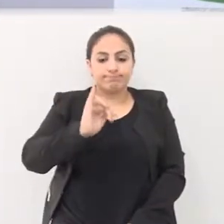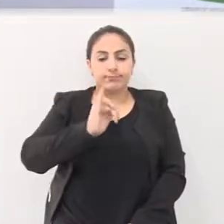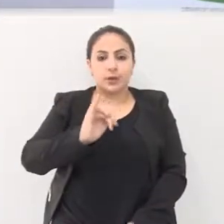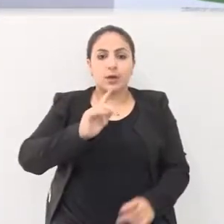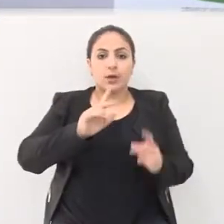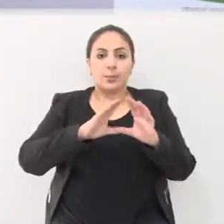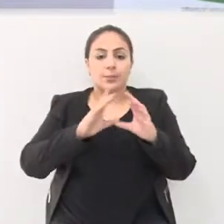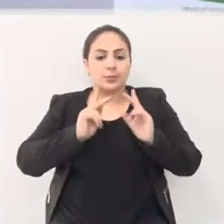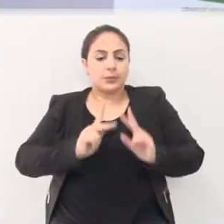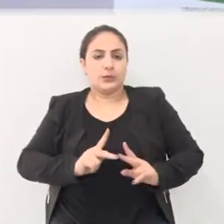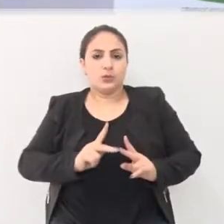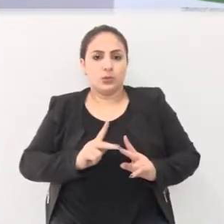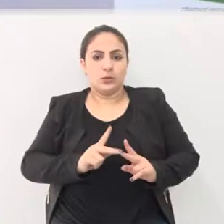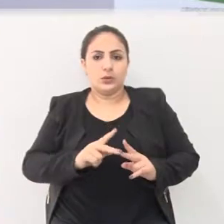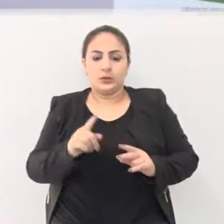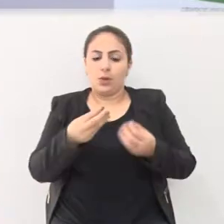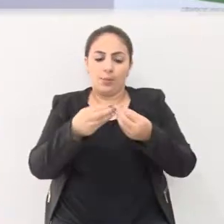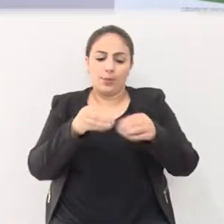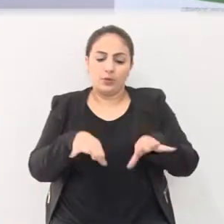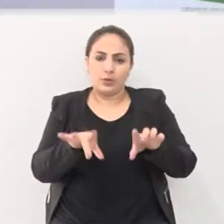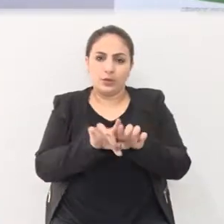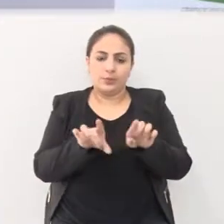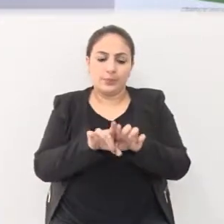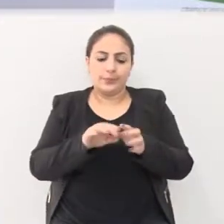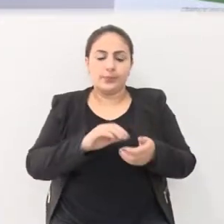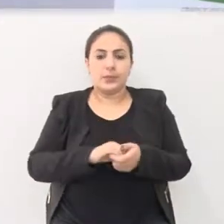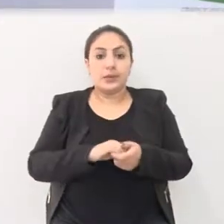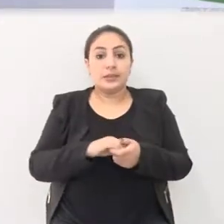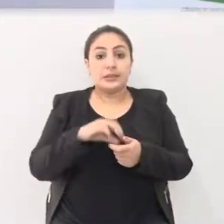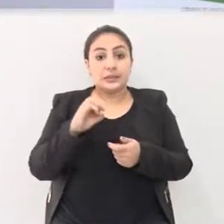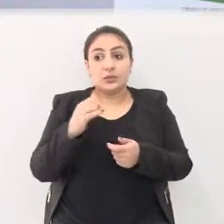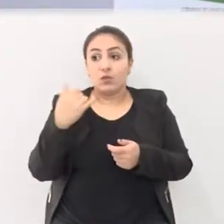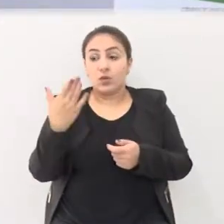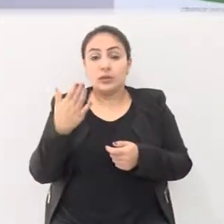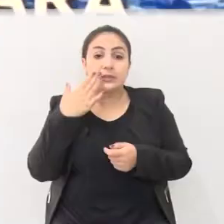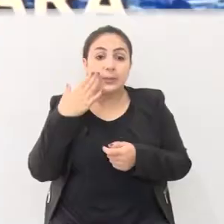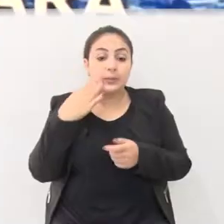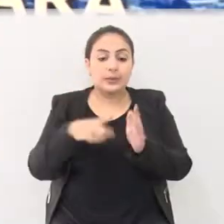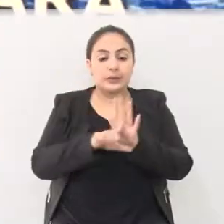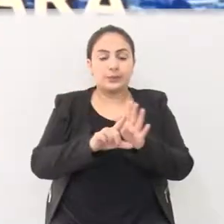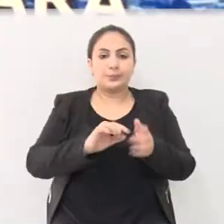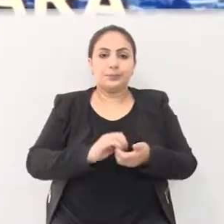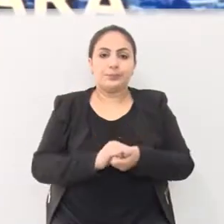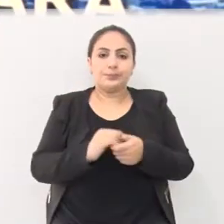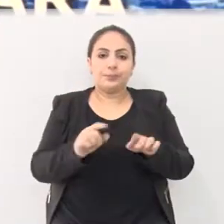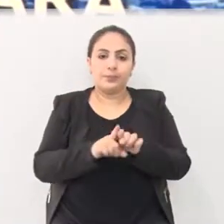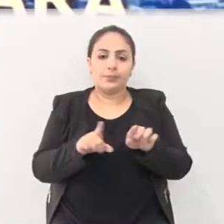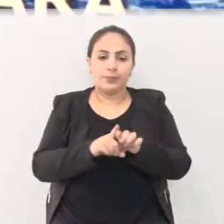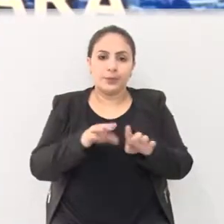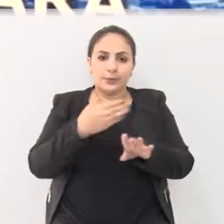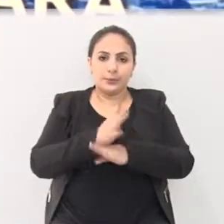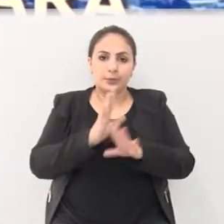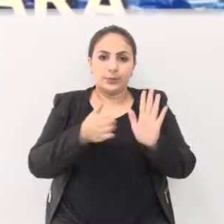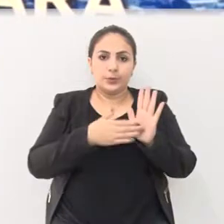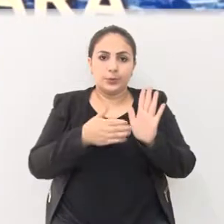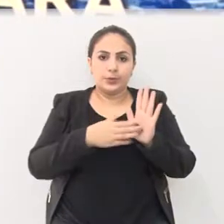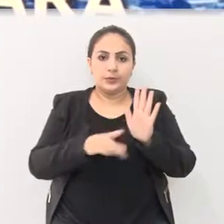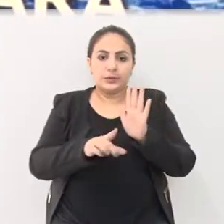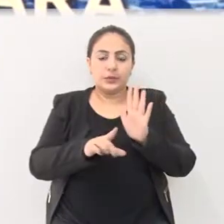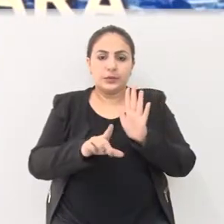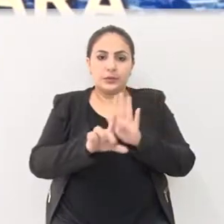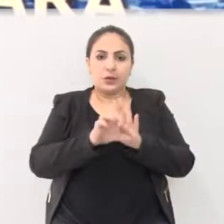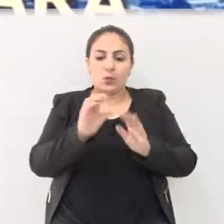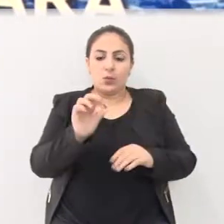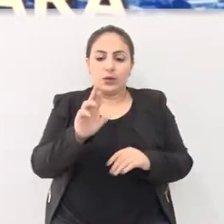um informativo para as pessoas não serem prejudicadas também, quem vem de fora, para saber que tem essa lei. Também foi aprovada uma proposta de emenda à